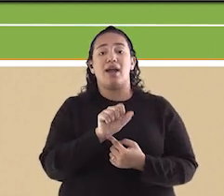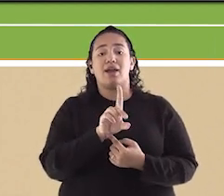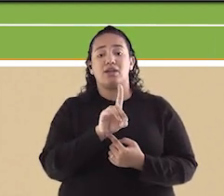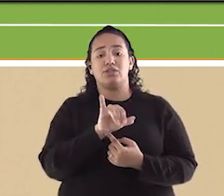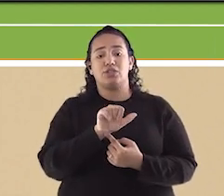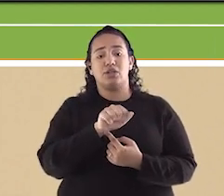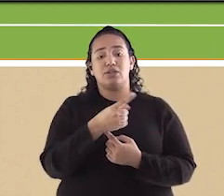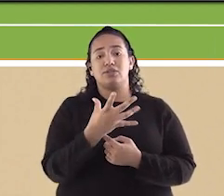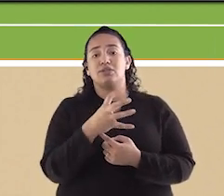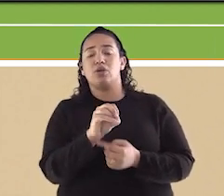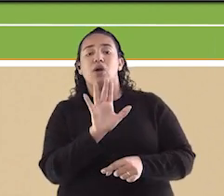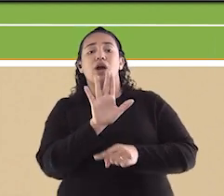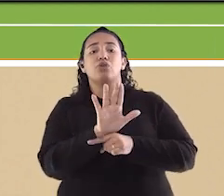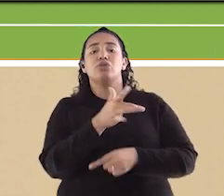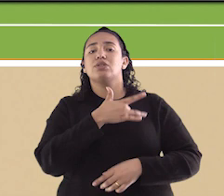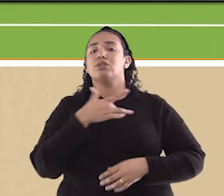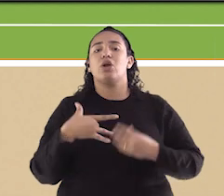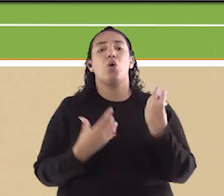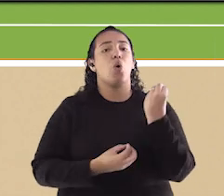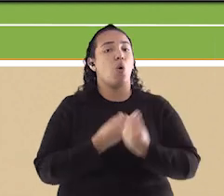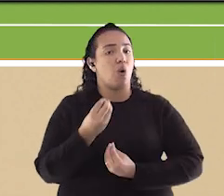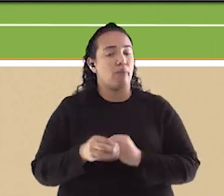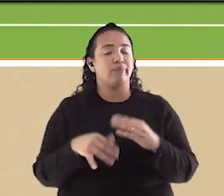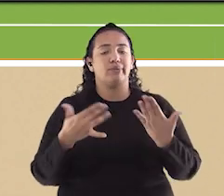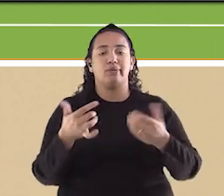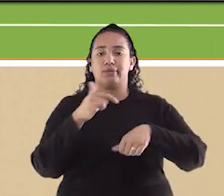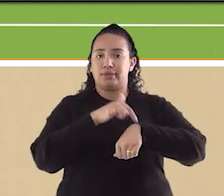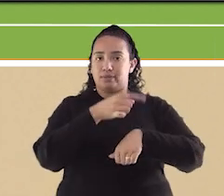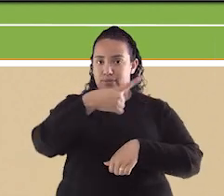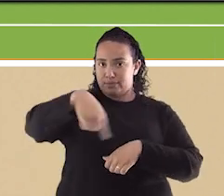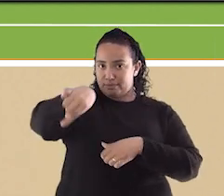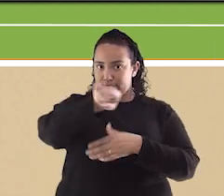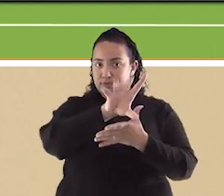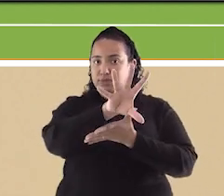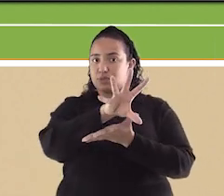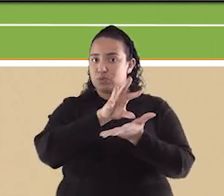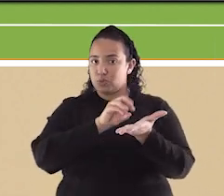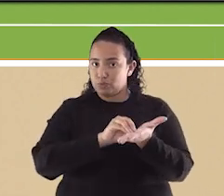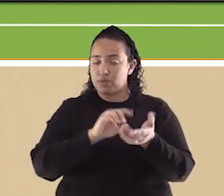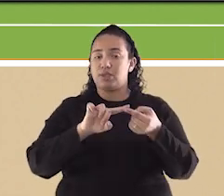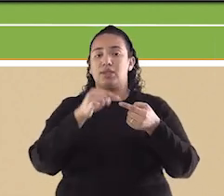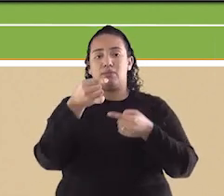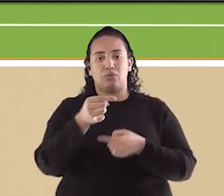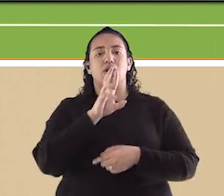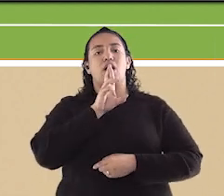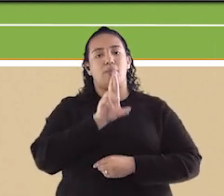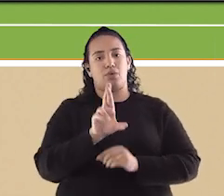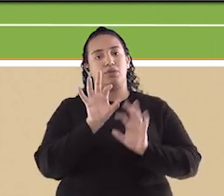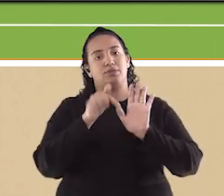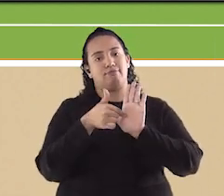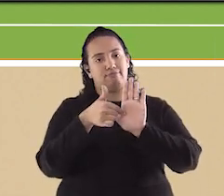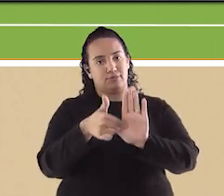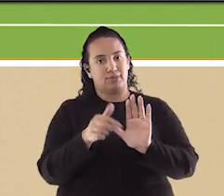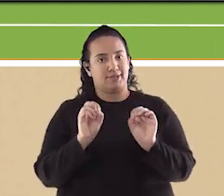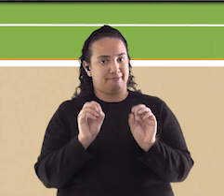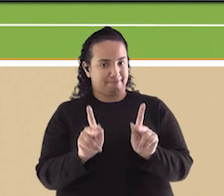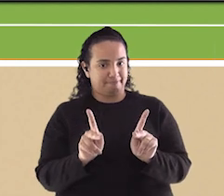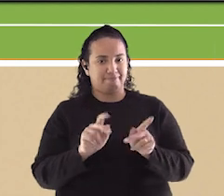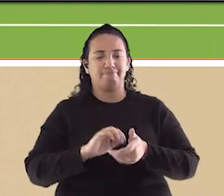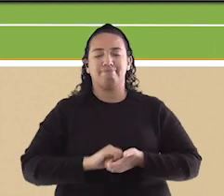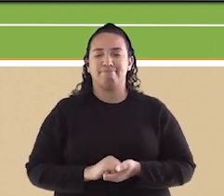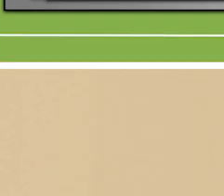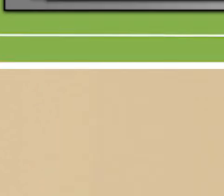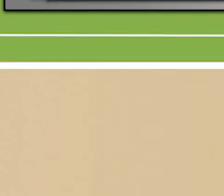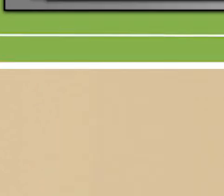pode agir a serviço da saúde? Então, eu vou dar um tempo para que você copie em seu caderno, ok? A gente vai fazer a correção ao fim da aula. Então,